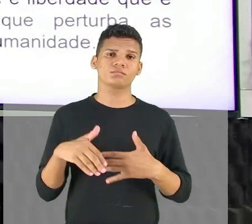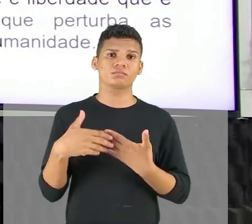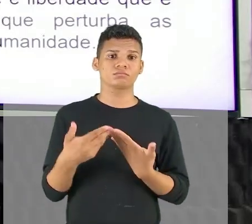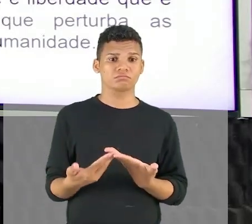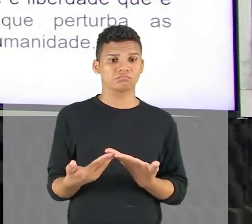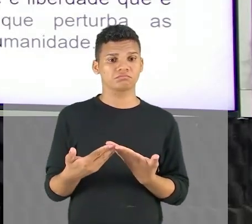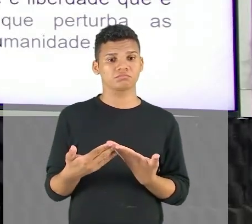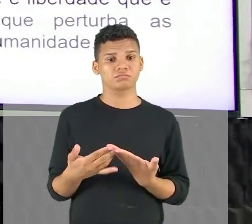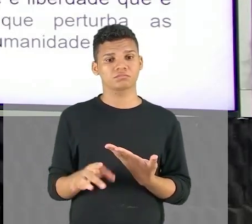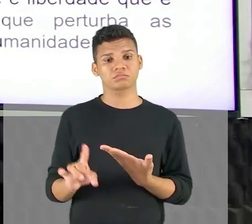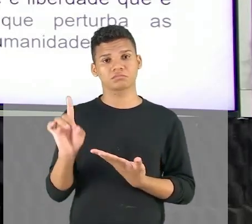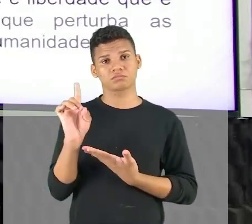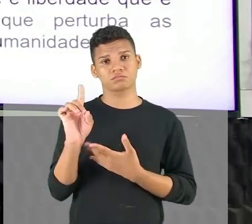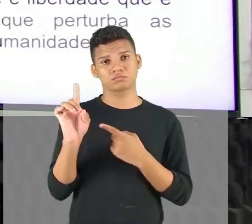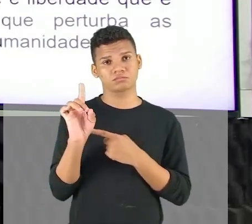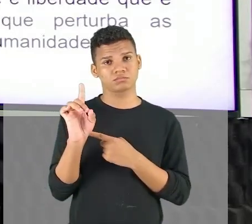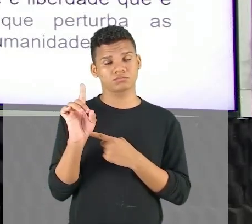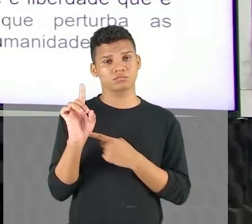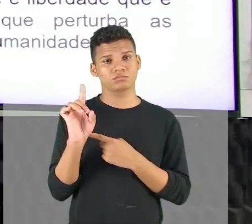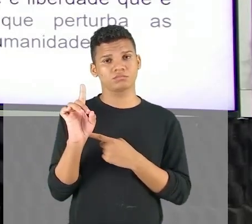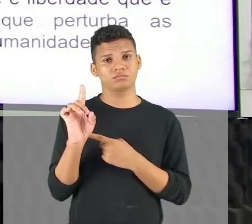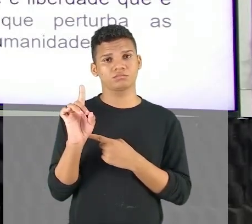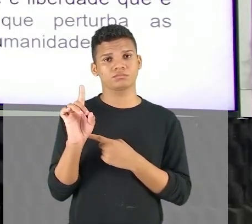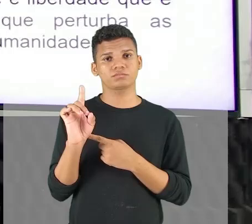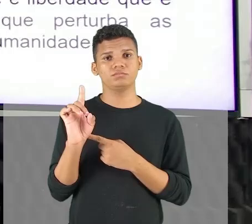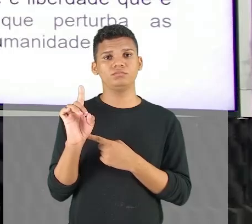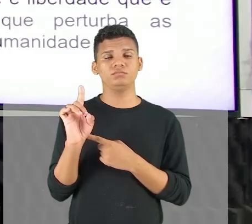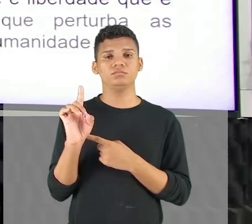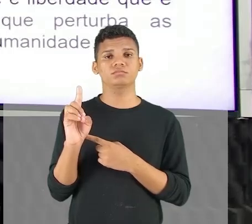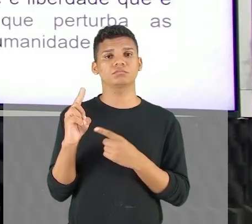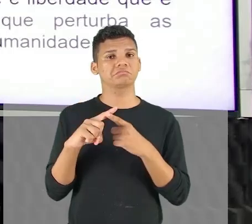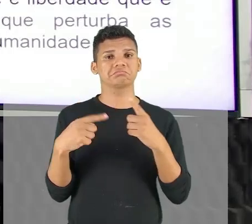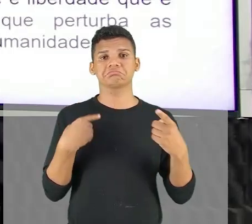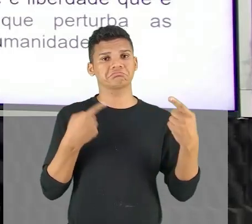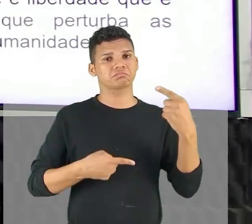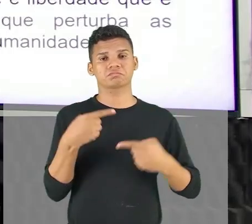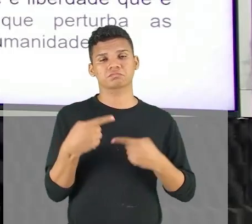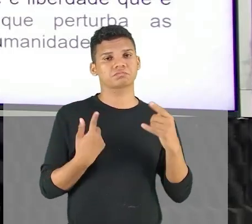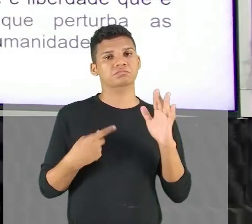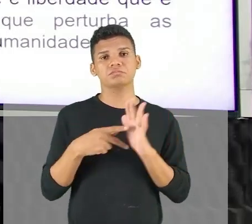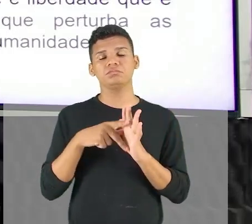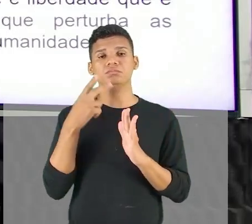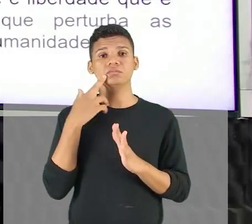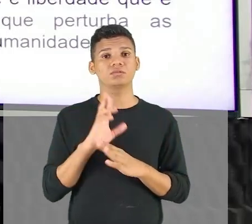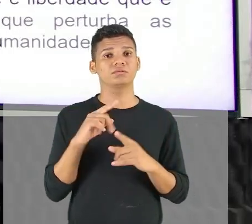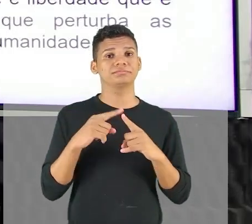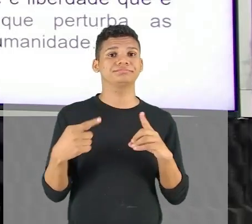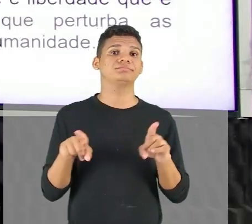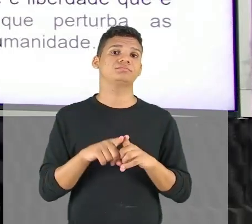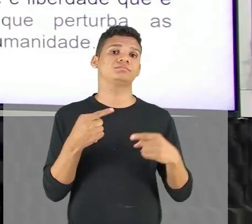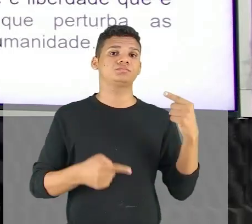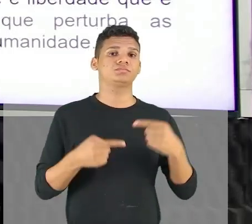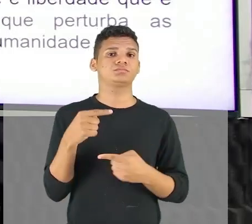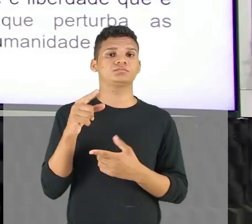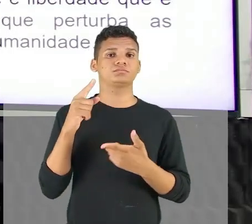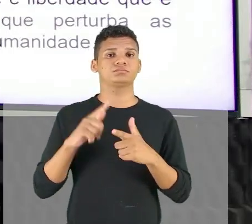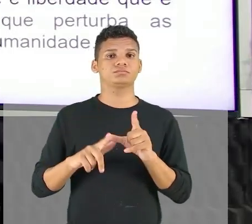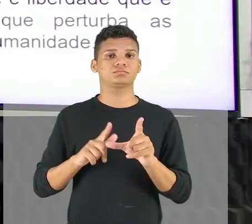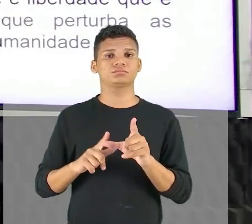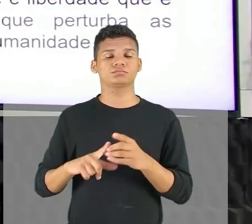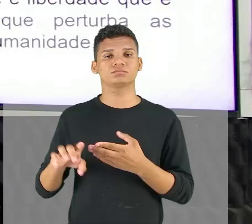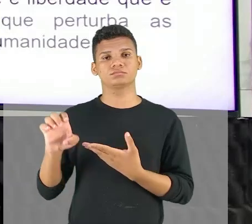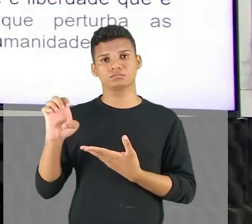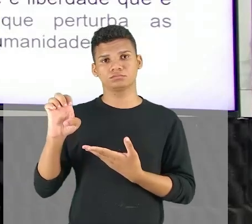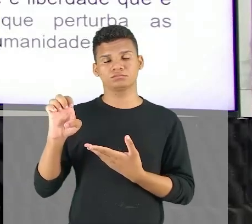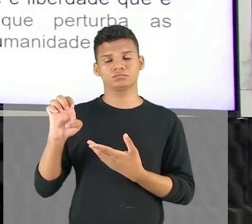Bom, não fala aqui sobre pecado original, não é uma discussão de cunho religioso, mas político. Letra E, estado